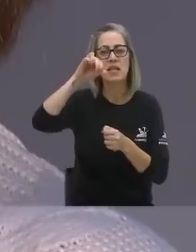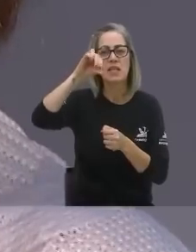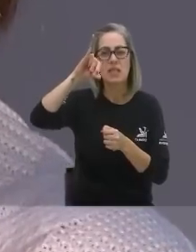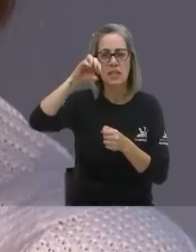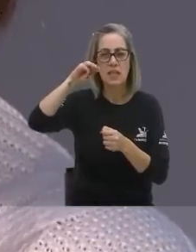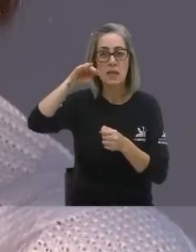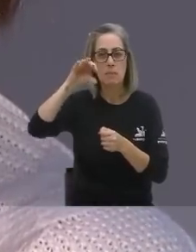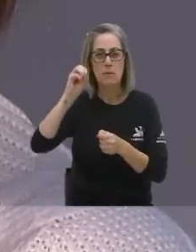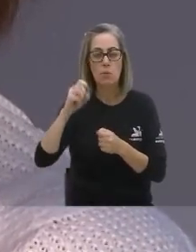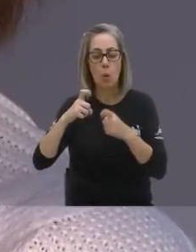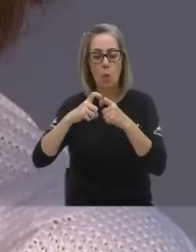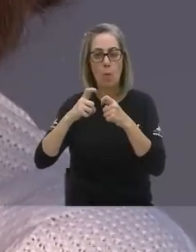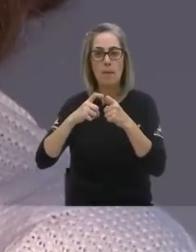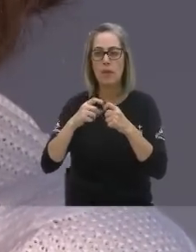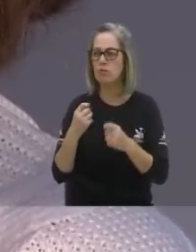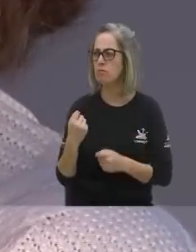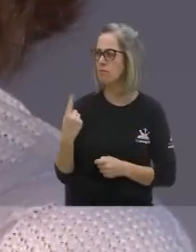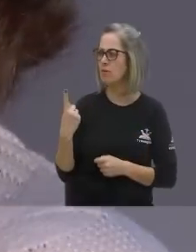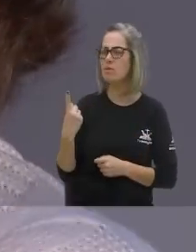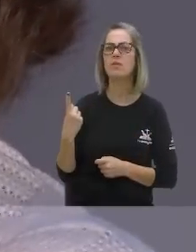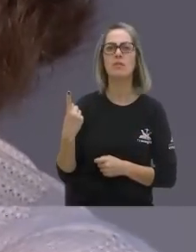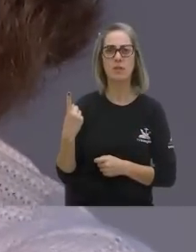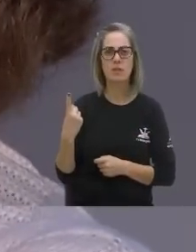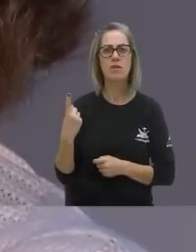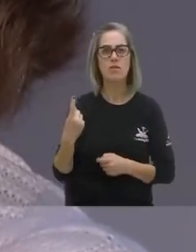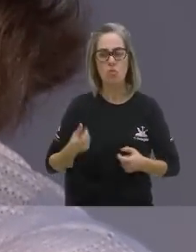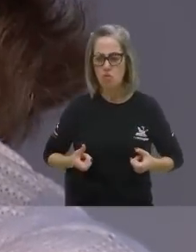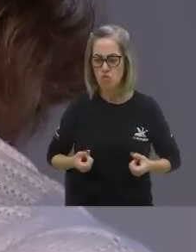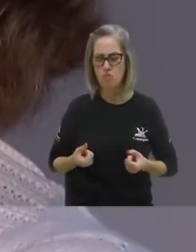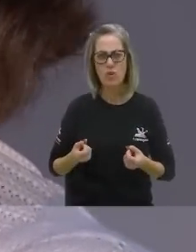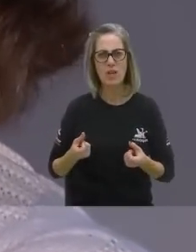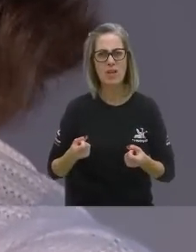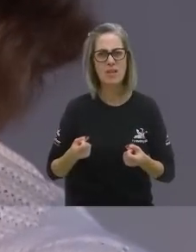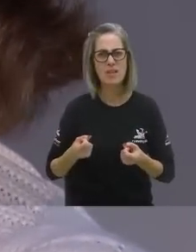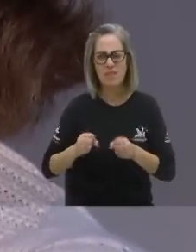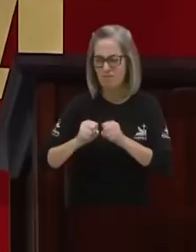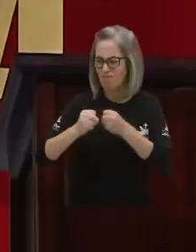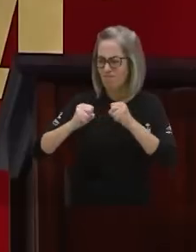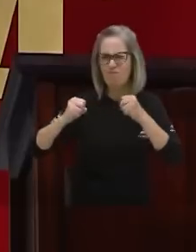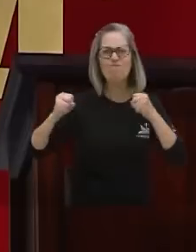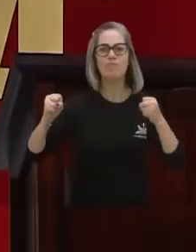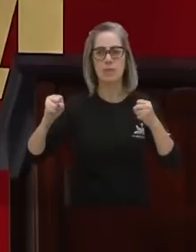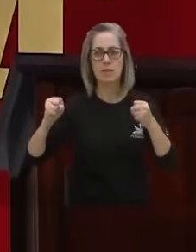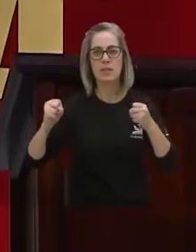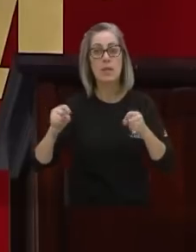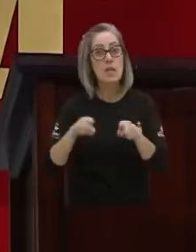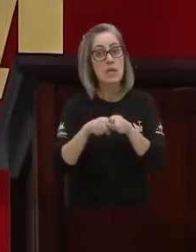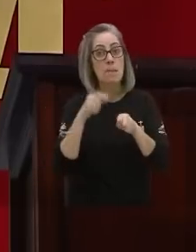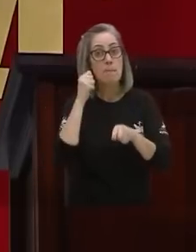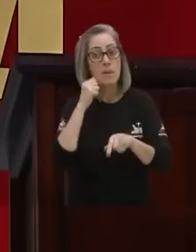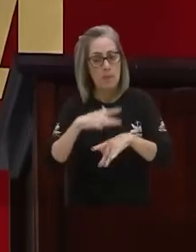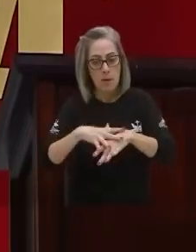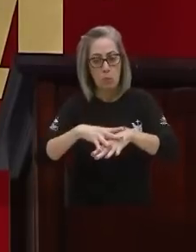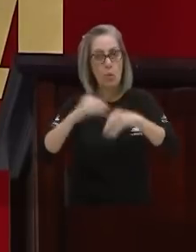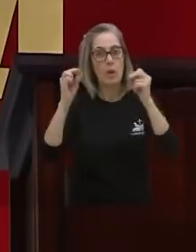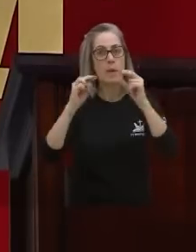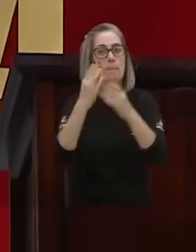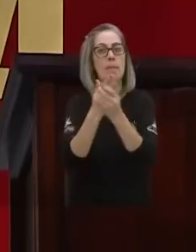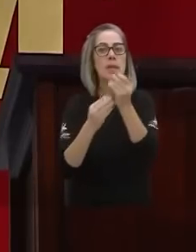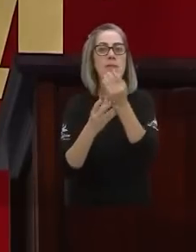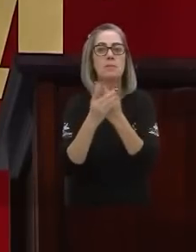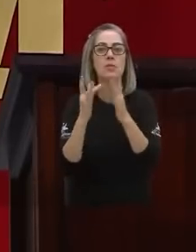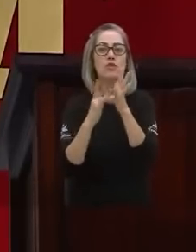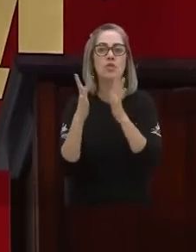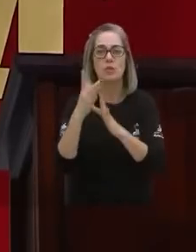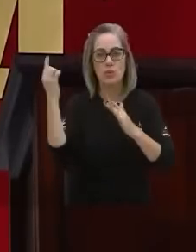ficou impressionado porque estava um câncer solto dentro dela. E ela ficou curada pelas mãos de Jesus das